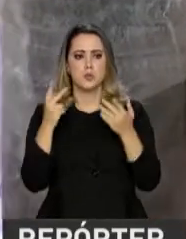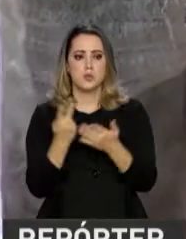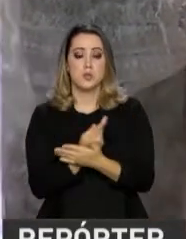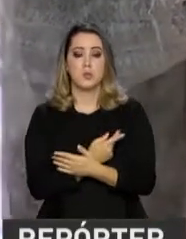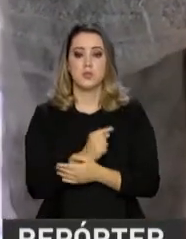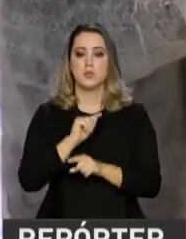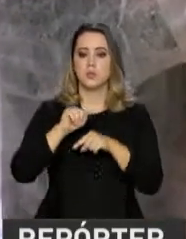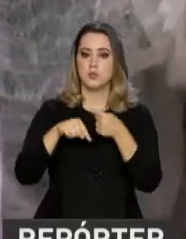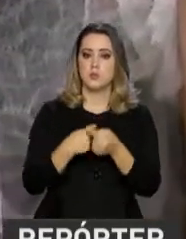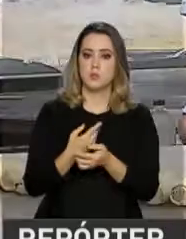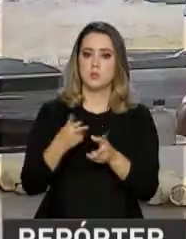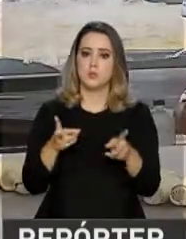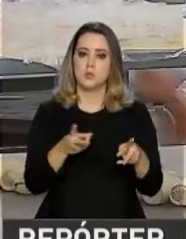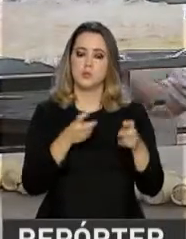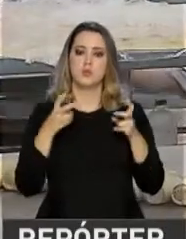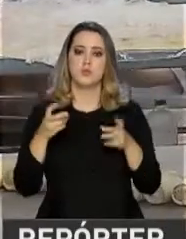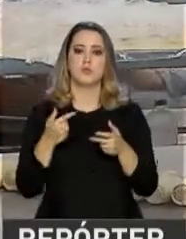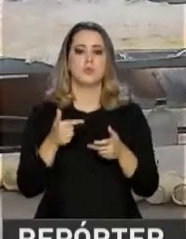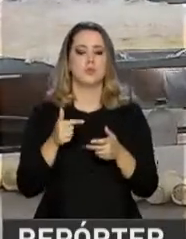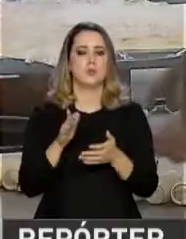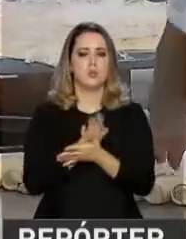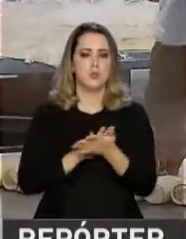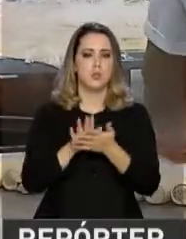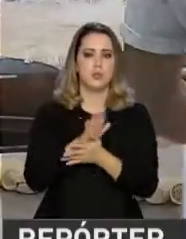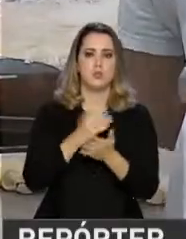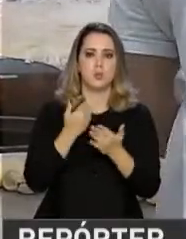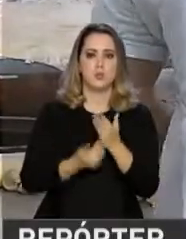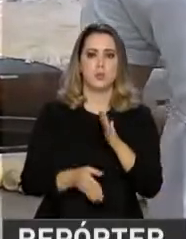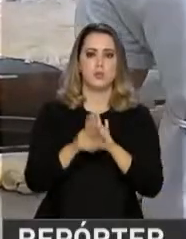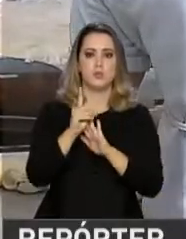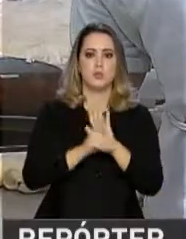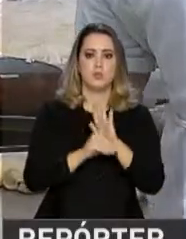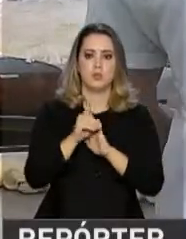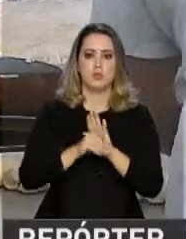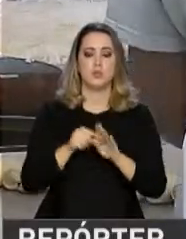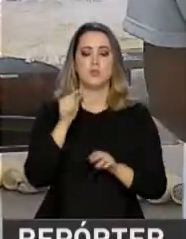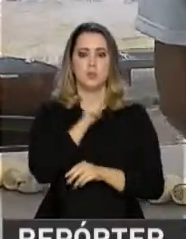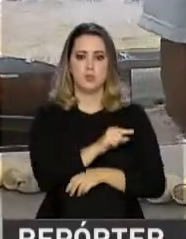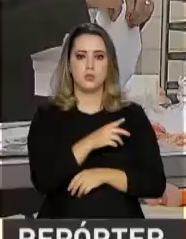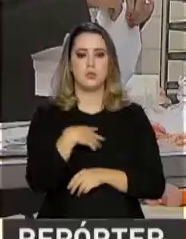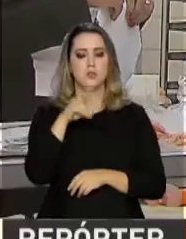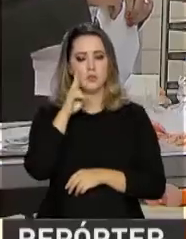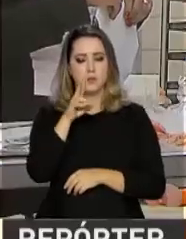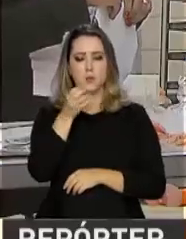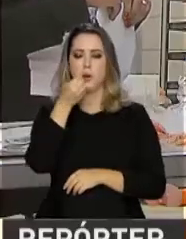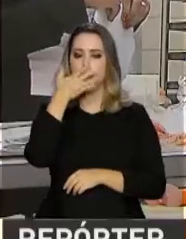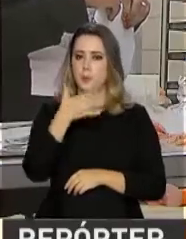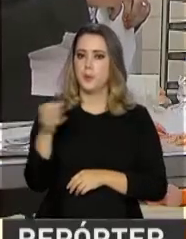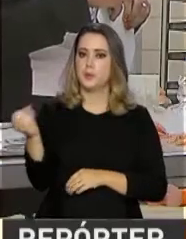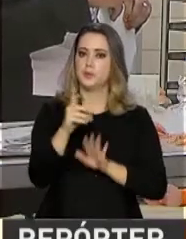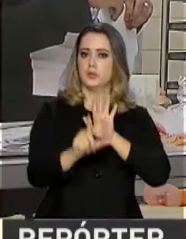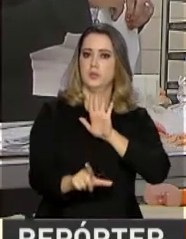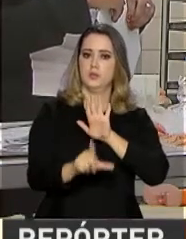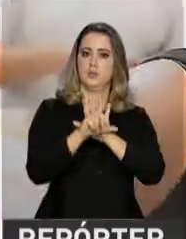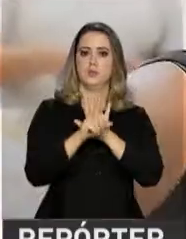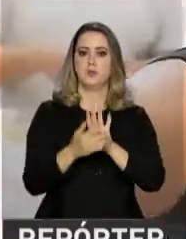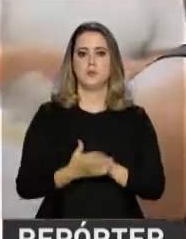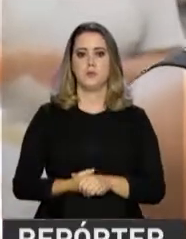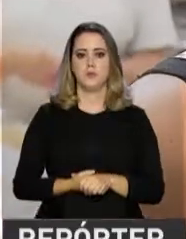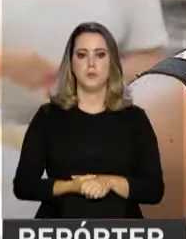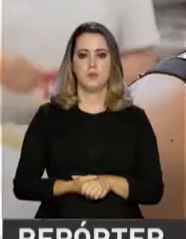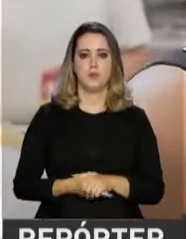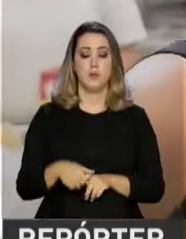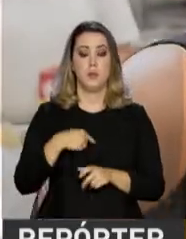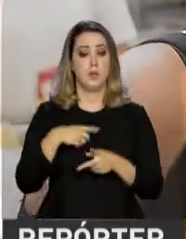depois de perceber que não ia perder nenhum direito rosilene viu vantagem na nova legislação eu